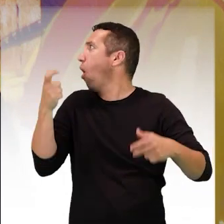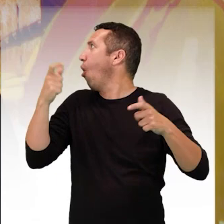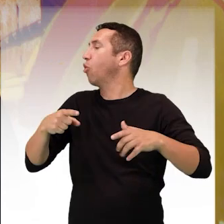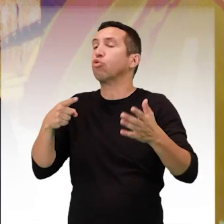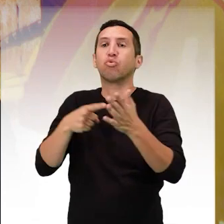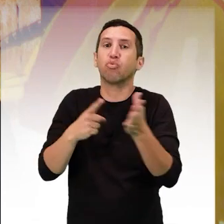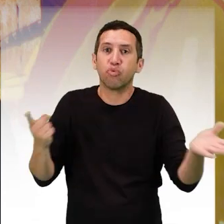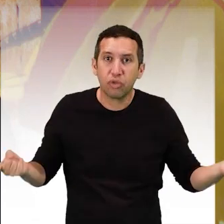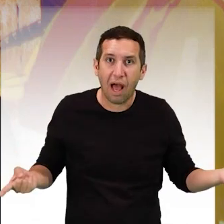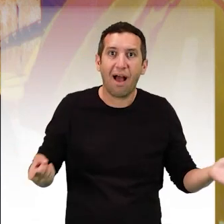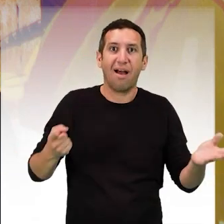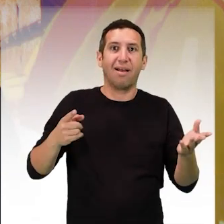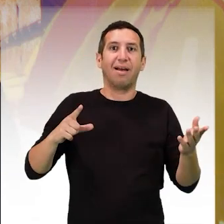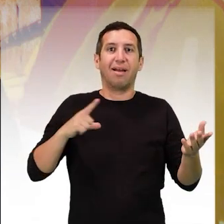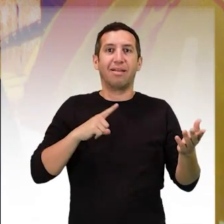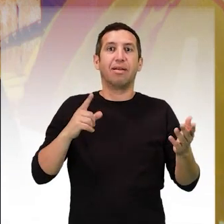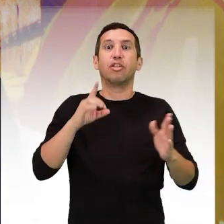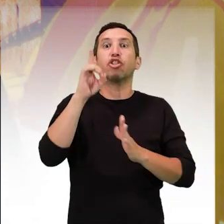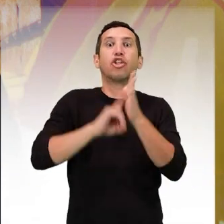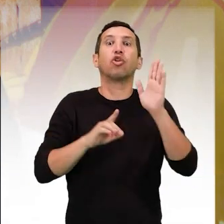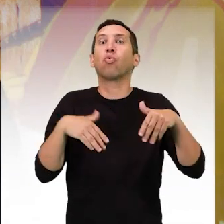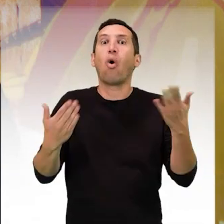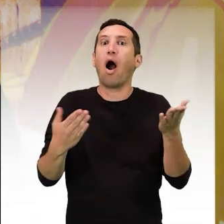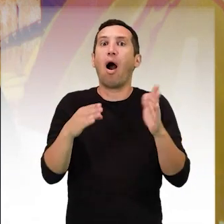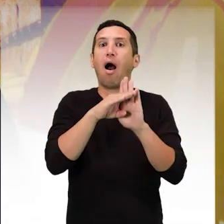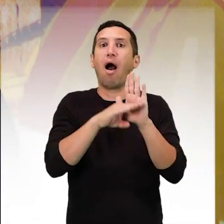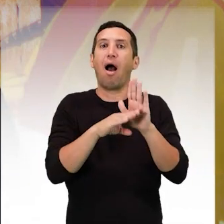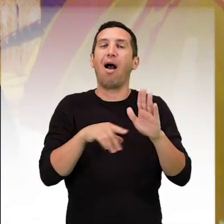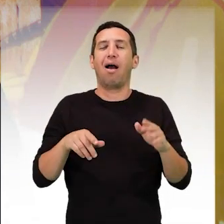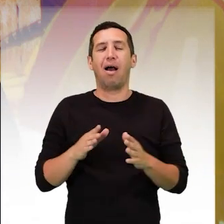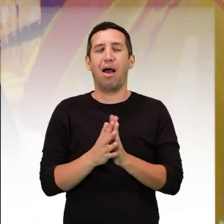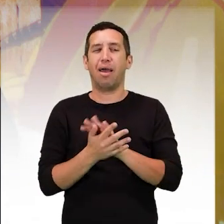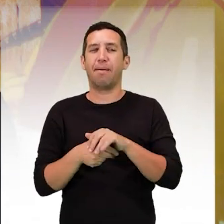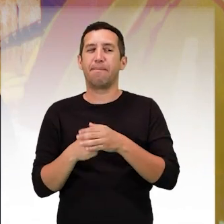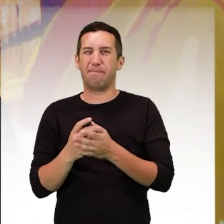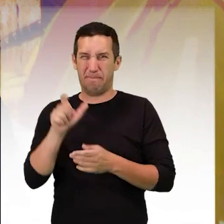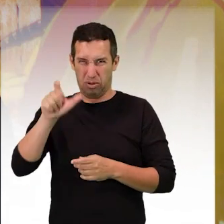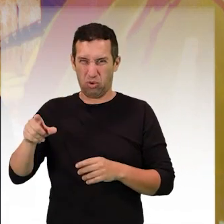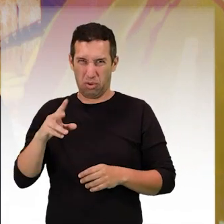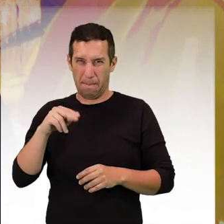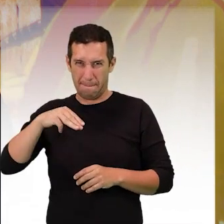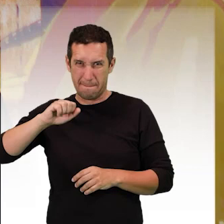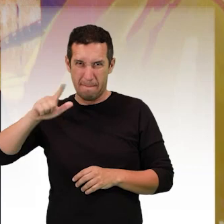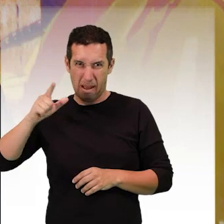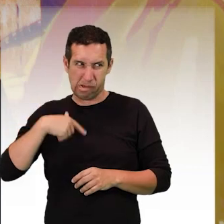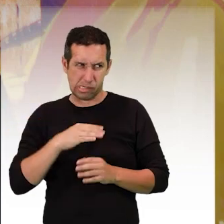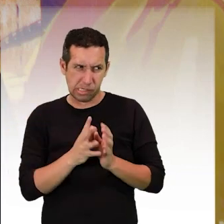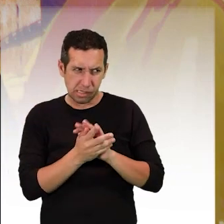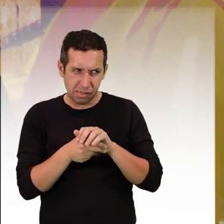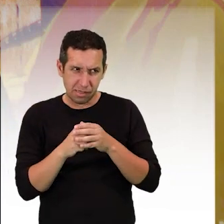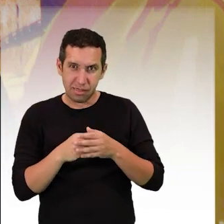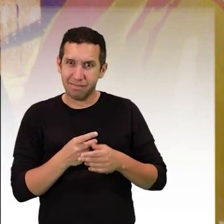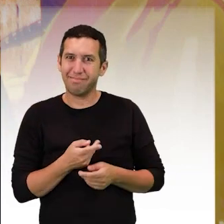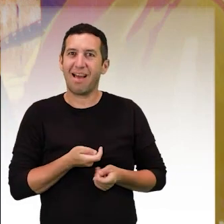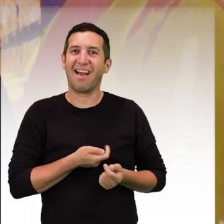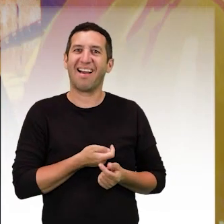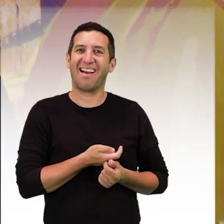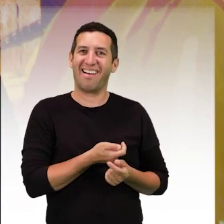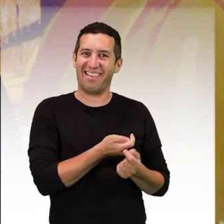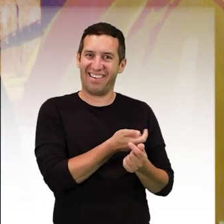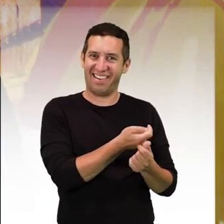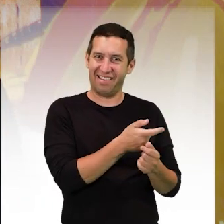país, ela não conhece a língua, ela muitas vezes não sabe onde denunciar, não sabe quais são os seus direitos, e isso é aproveitado